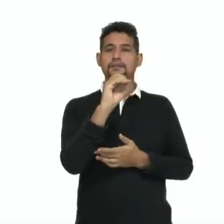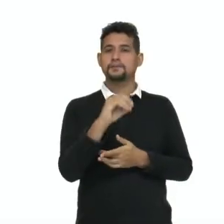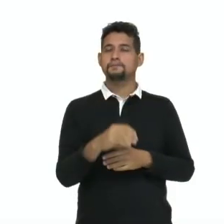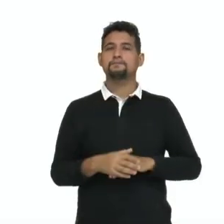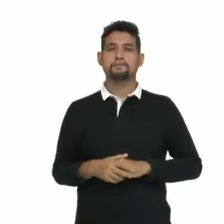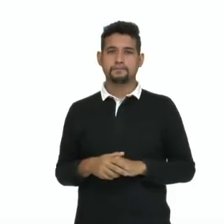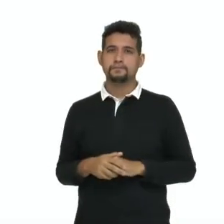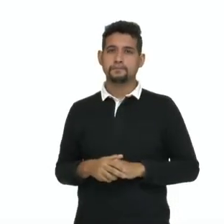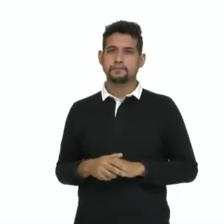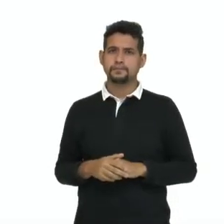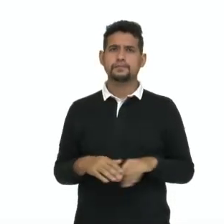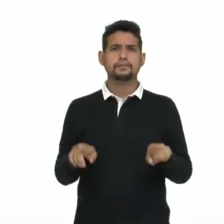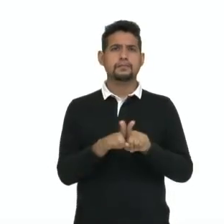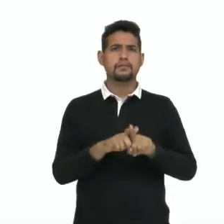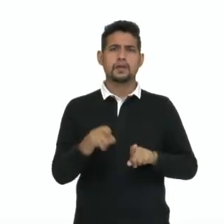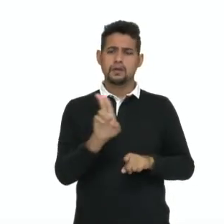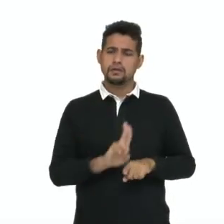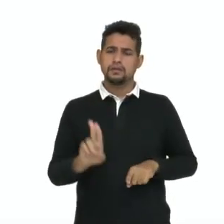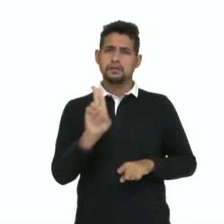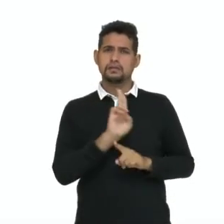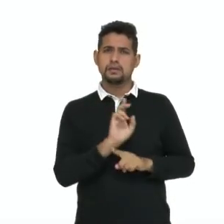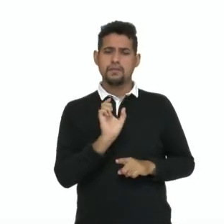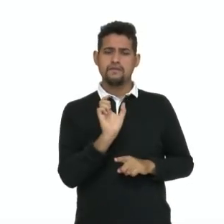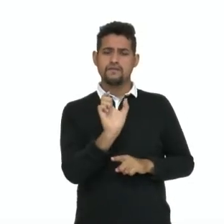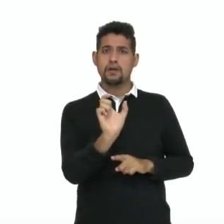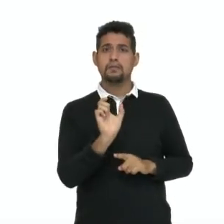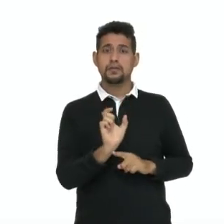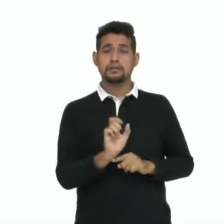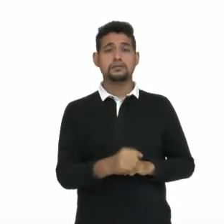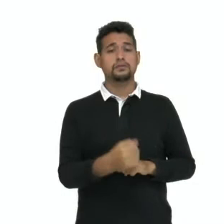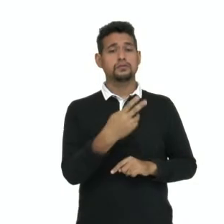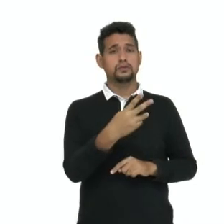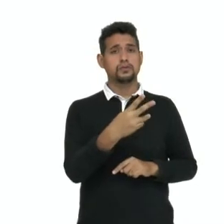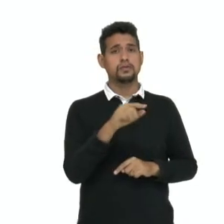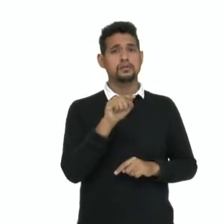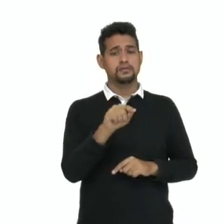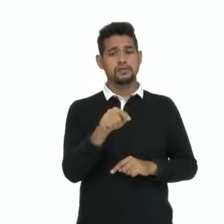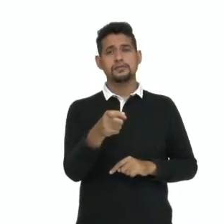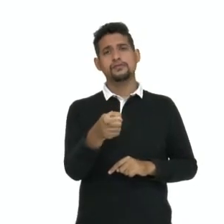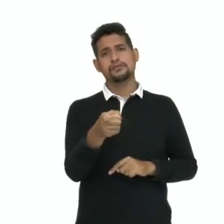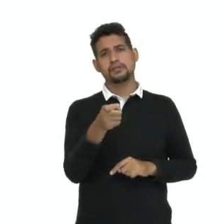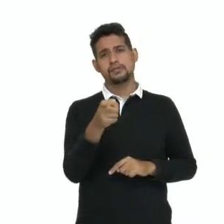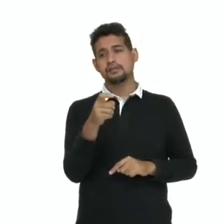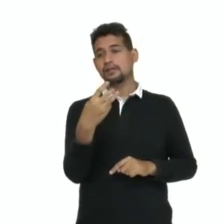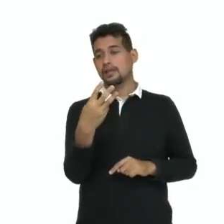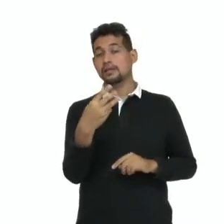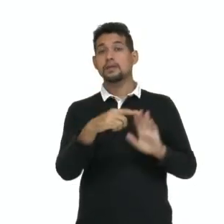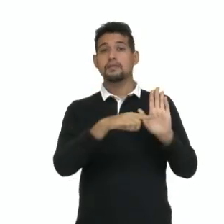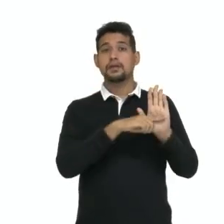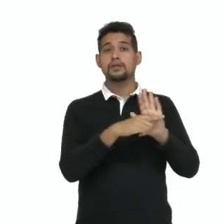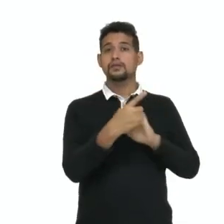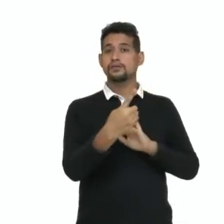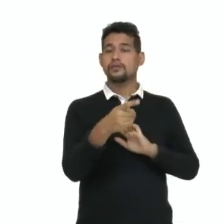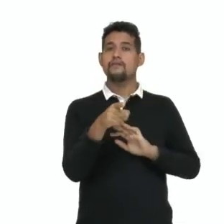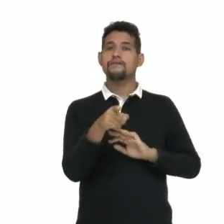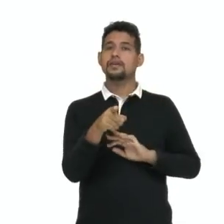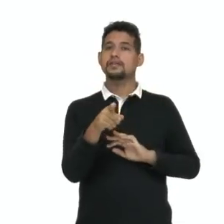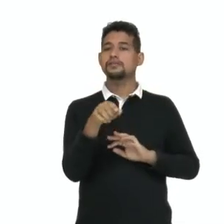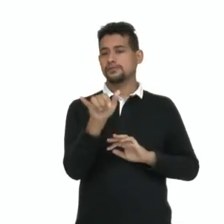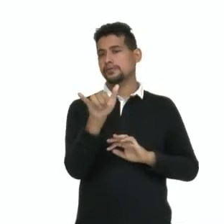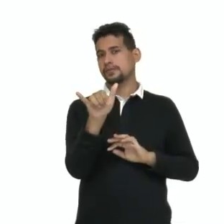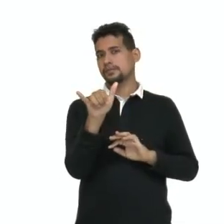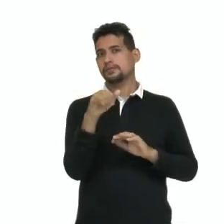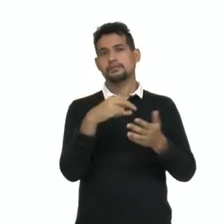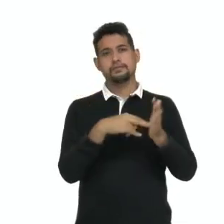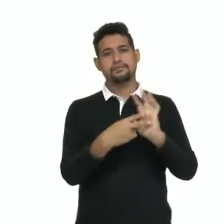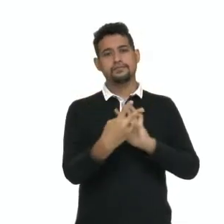ponto. Aplicamos aqui na fórmula, então 2 vezes o x, que é 3, menos 1 vezes o y, que